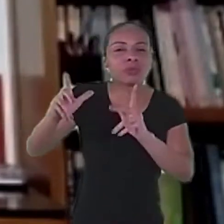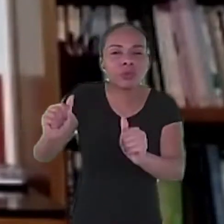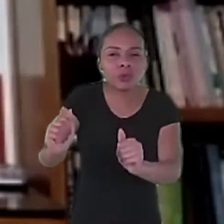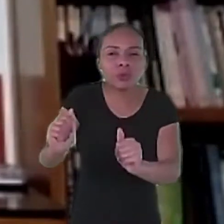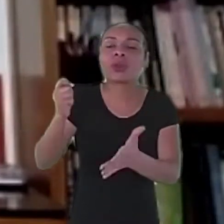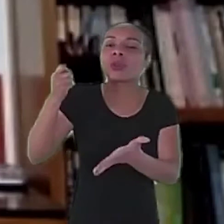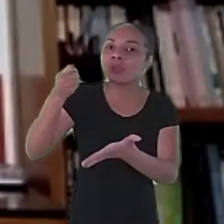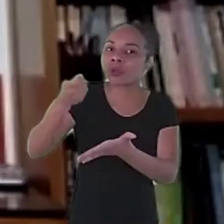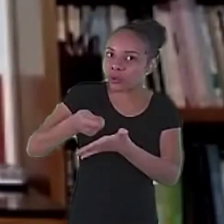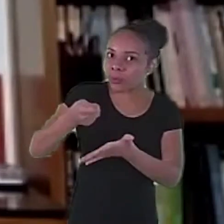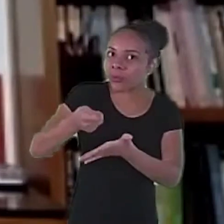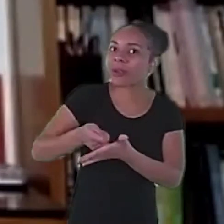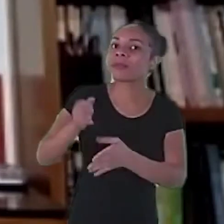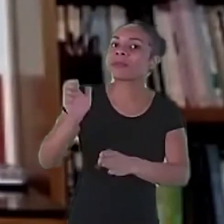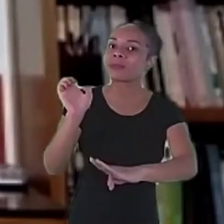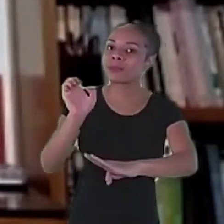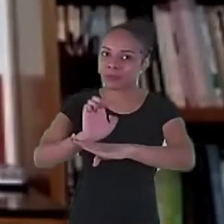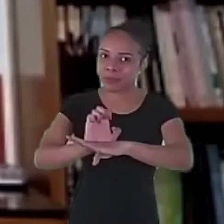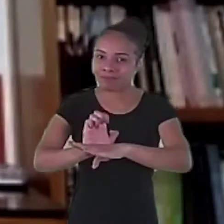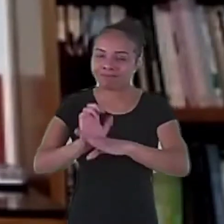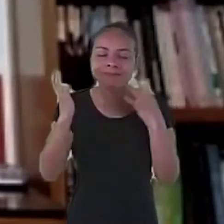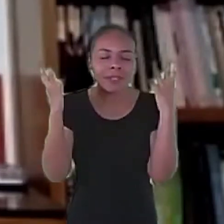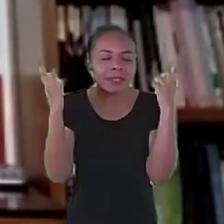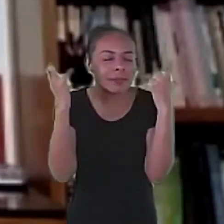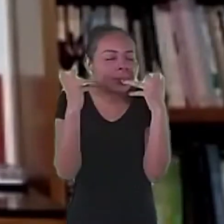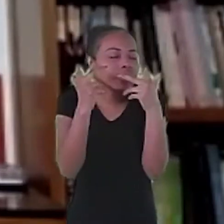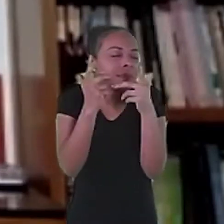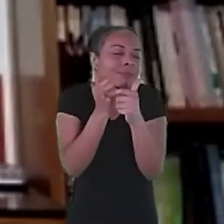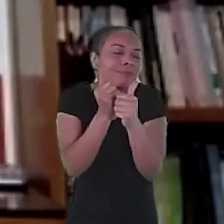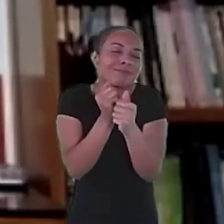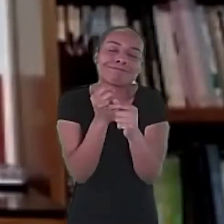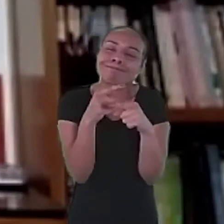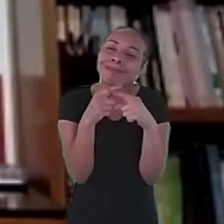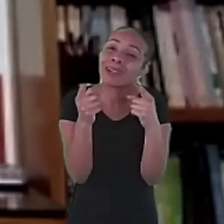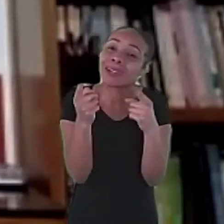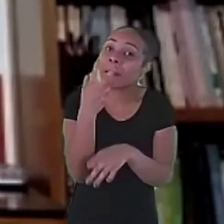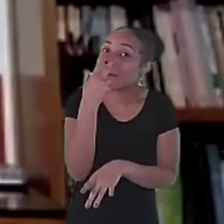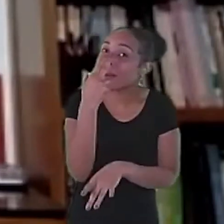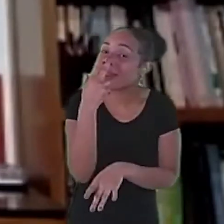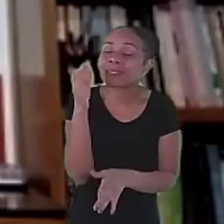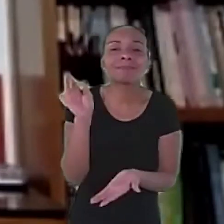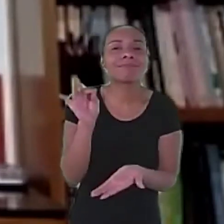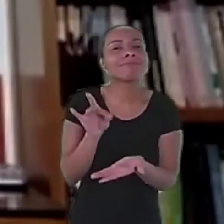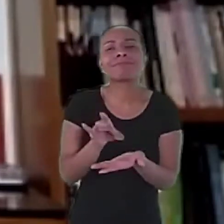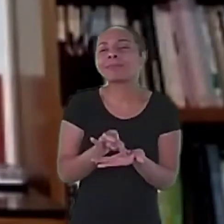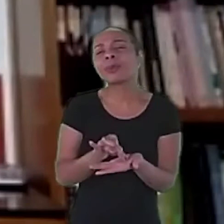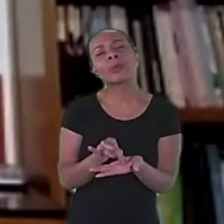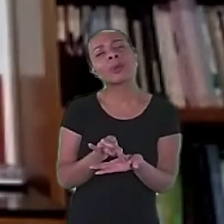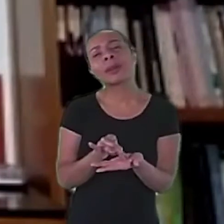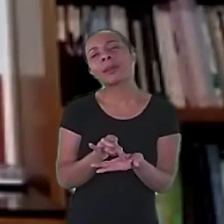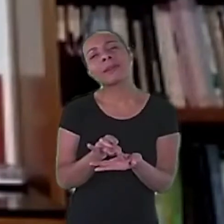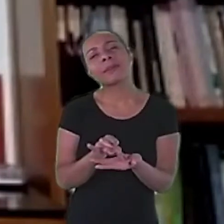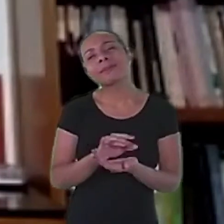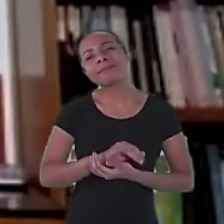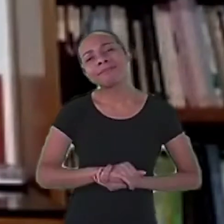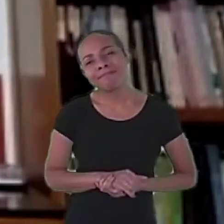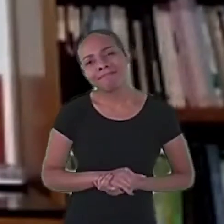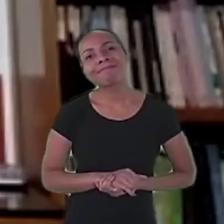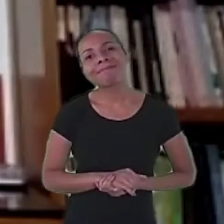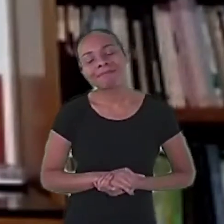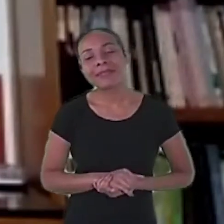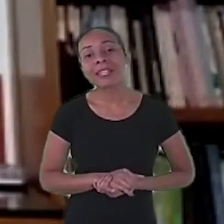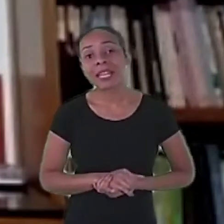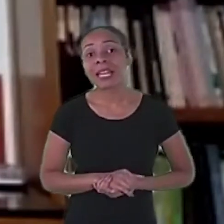mas é inteiramente utópico. Isso dá margem a essa avalanche